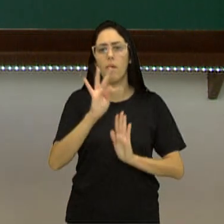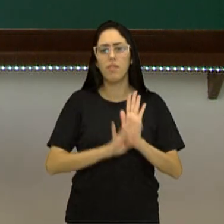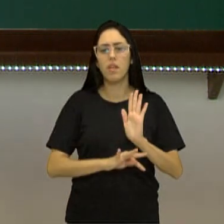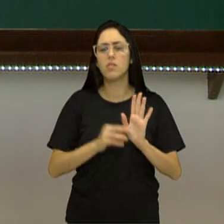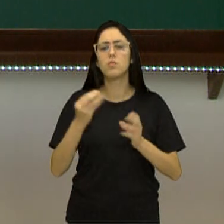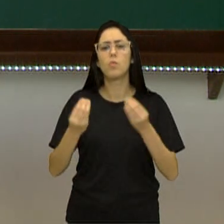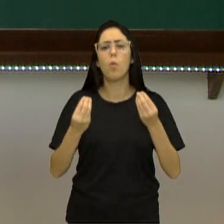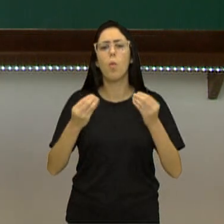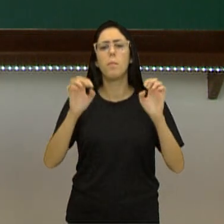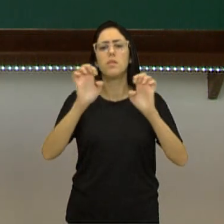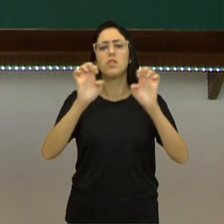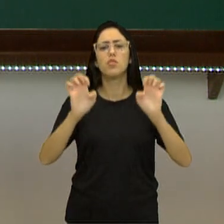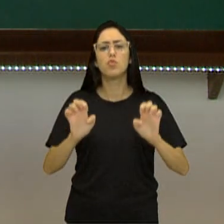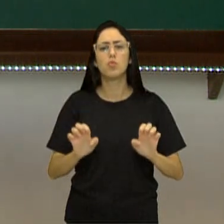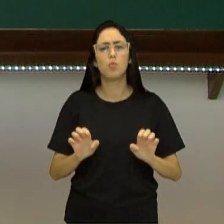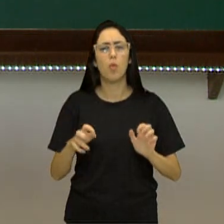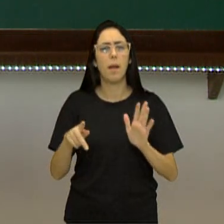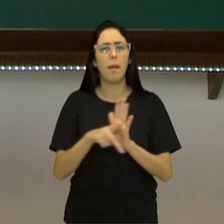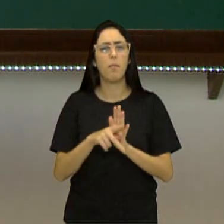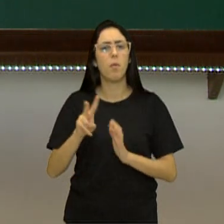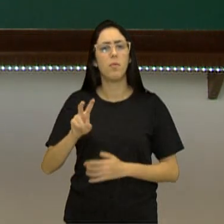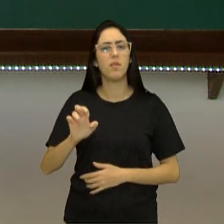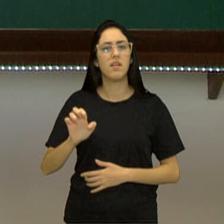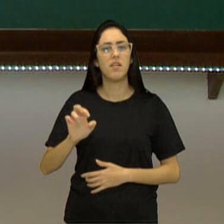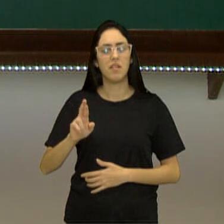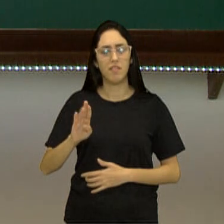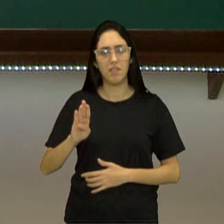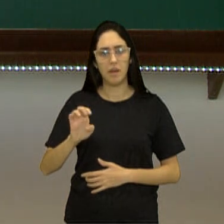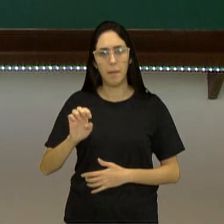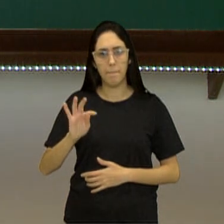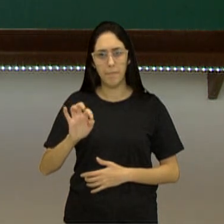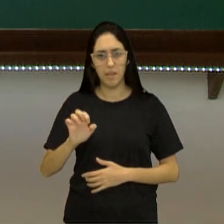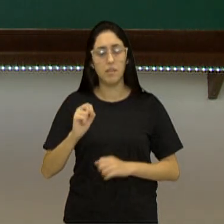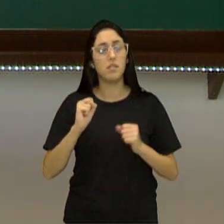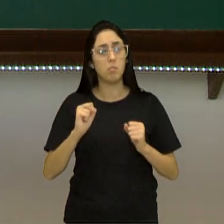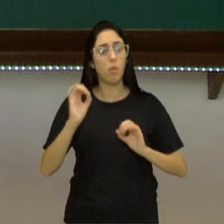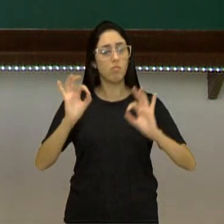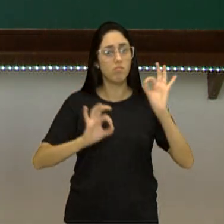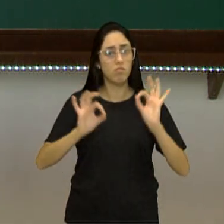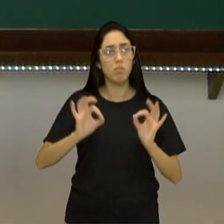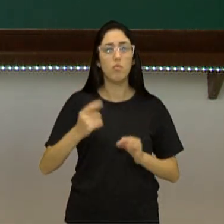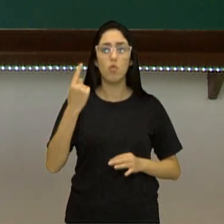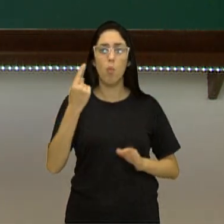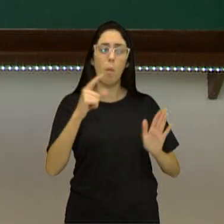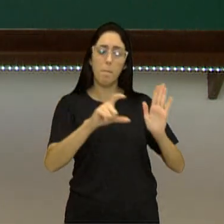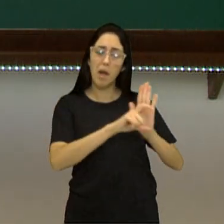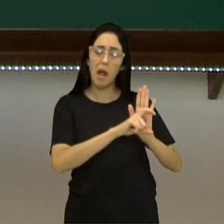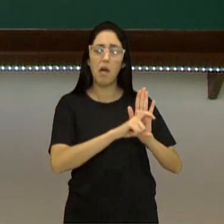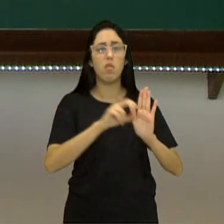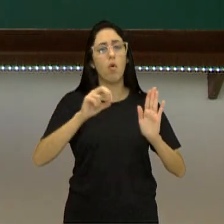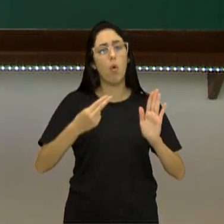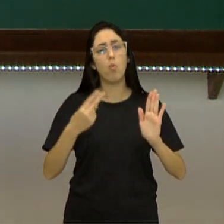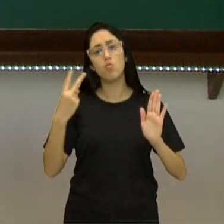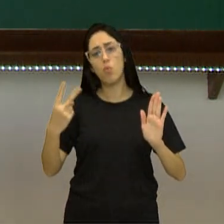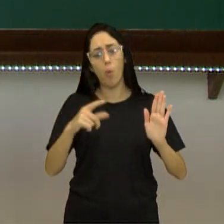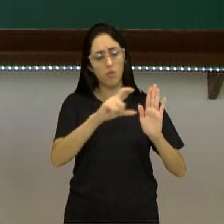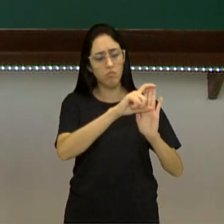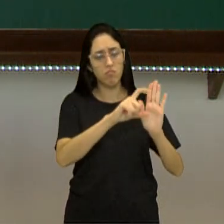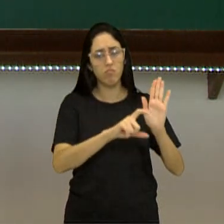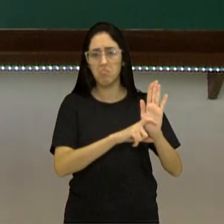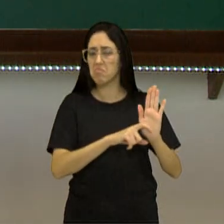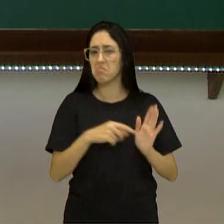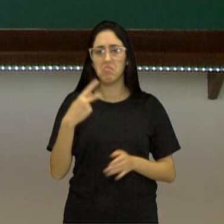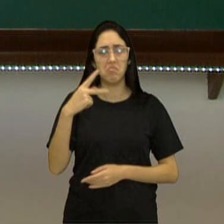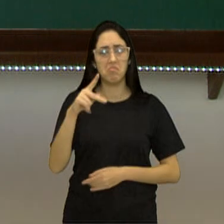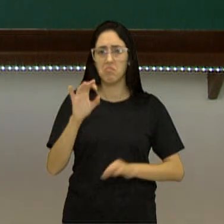é a estrutura do verbete? Você pode organizar ele em um parágrafo, dois parágrafos, enfim, vai